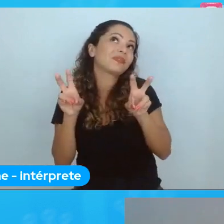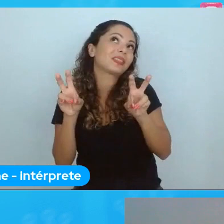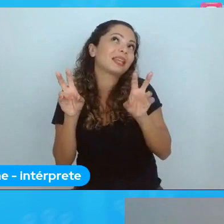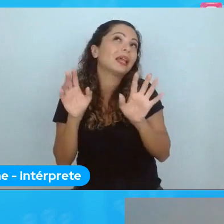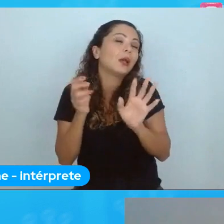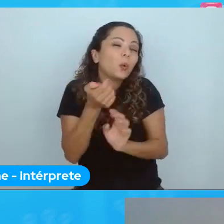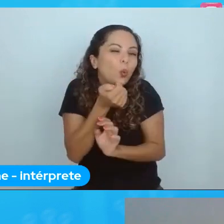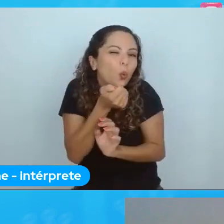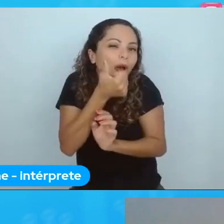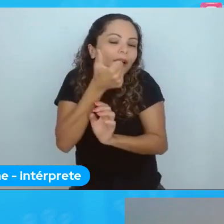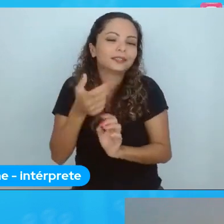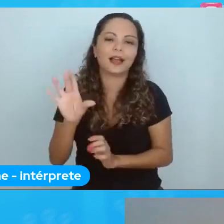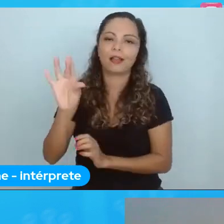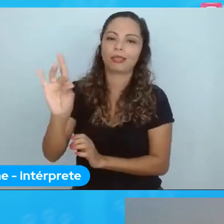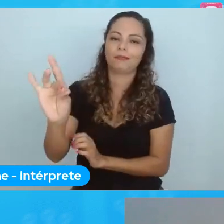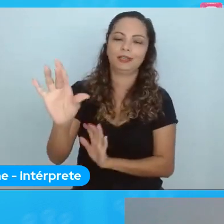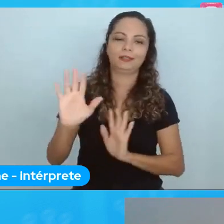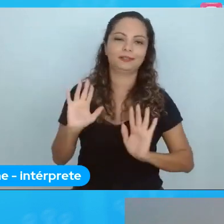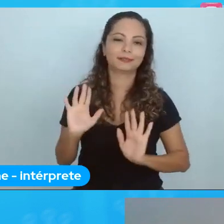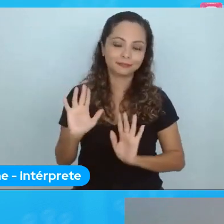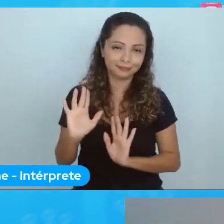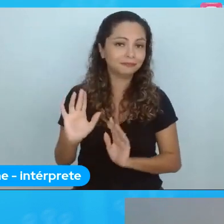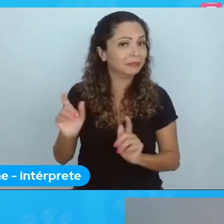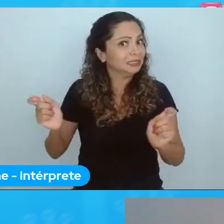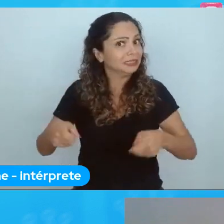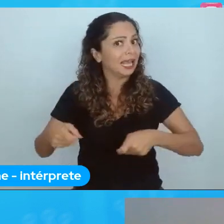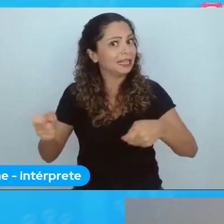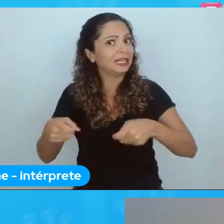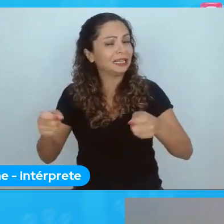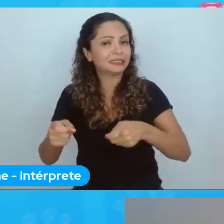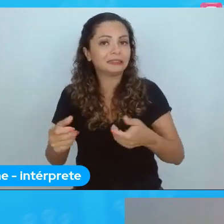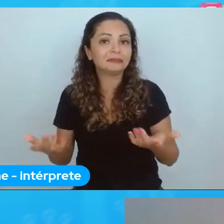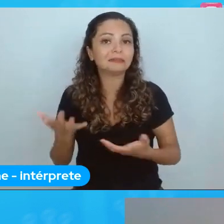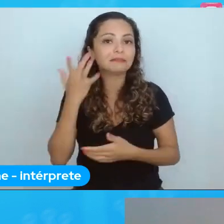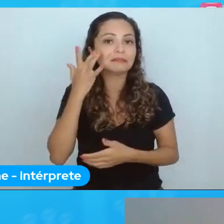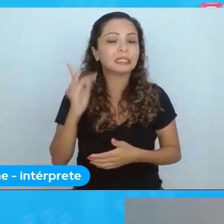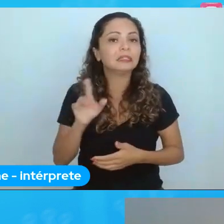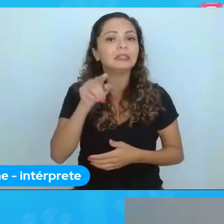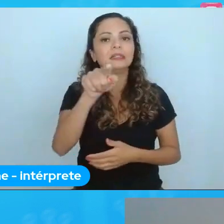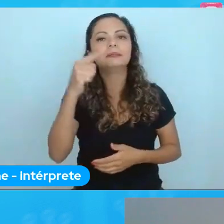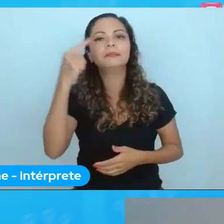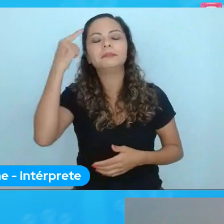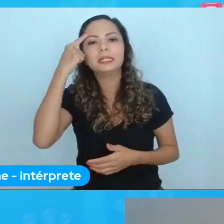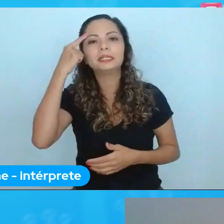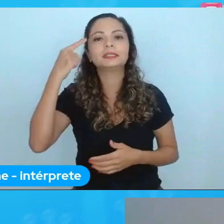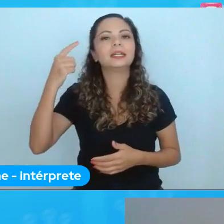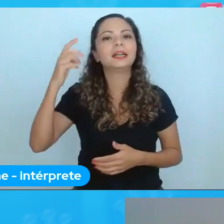semi-automáticas, assim, dá para fazer. Mas se está pensando em gerar por inteligência artificial